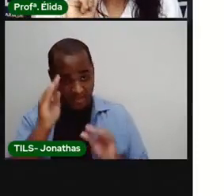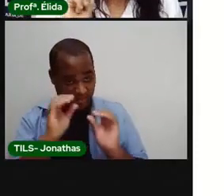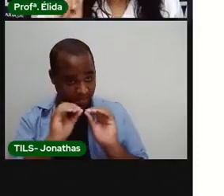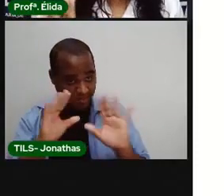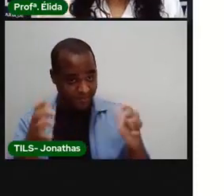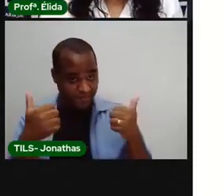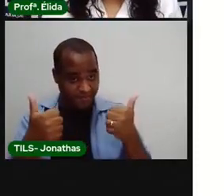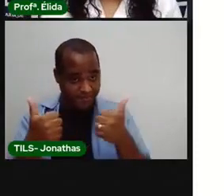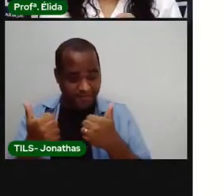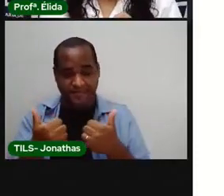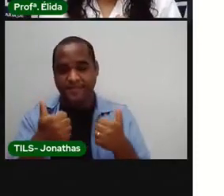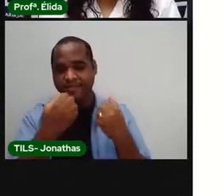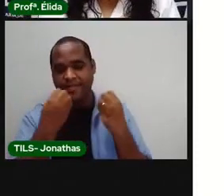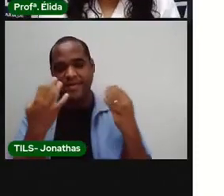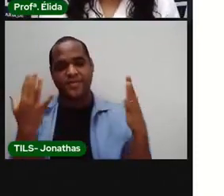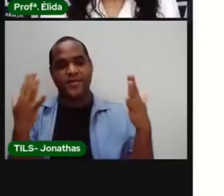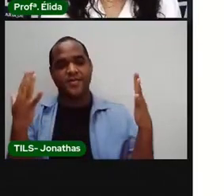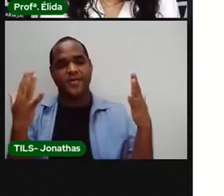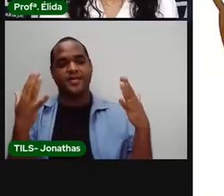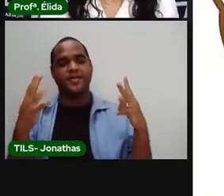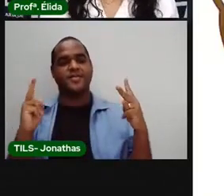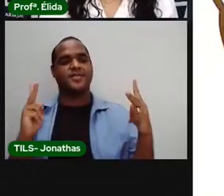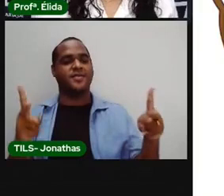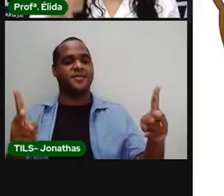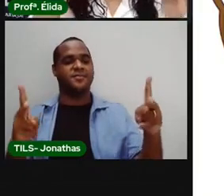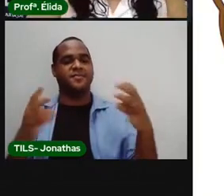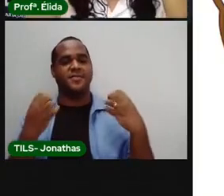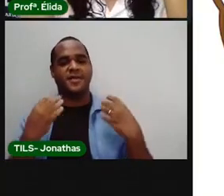Entendeu? Muito bem, vamos continuar.